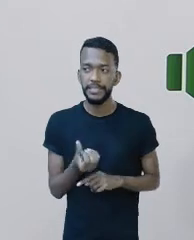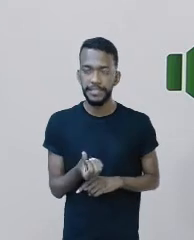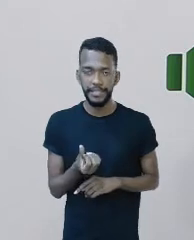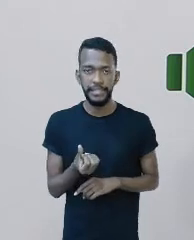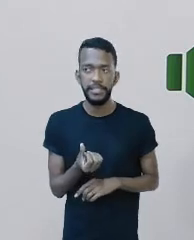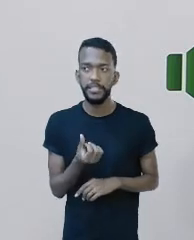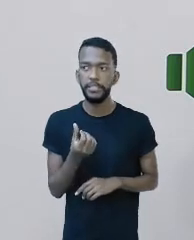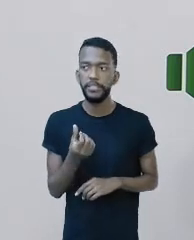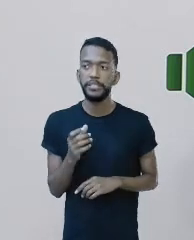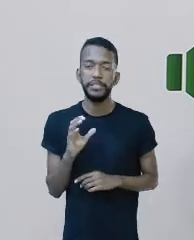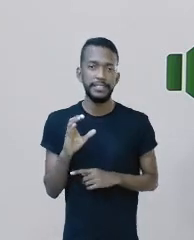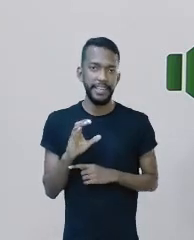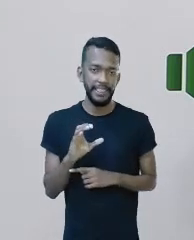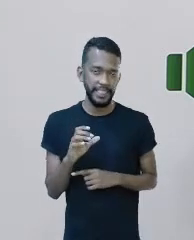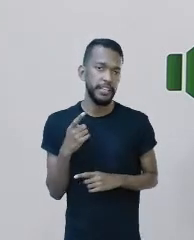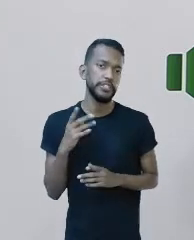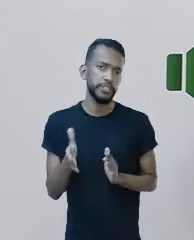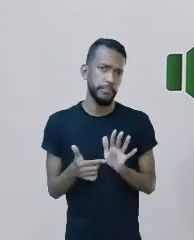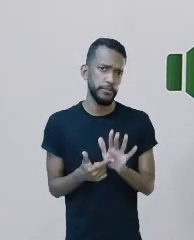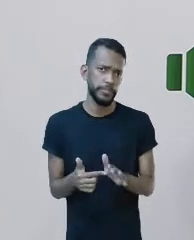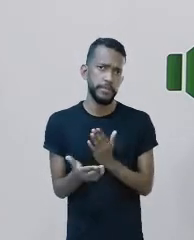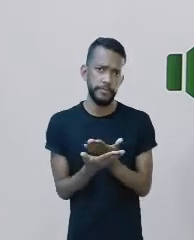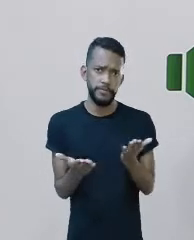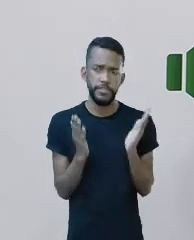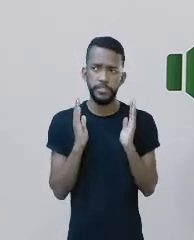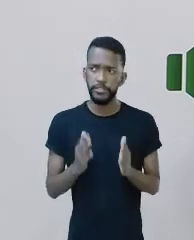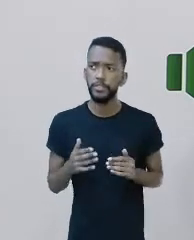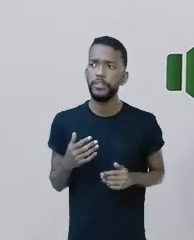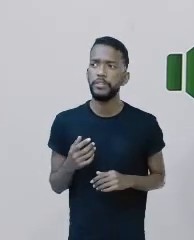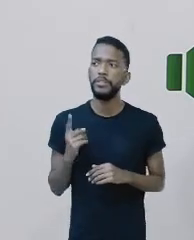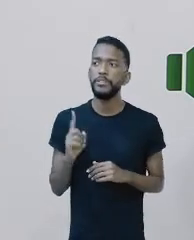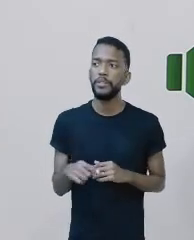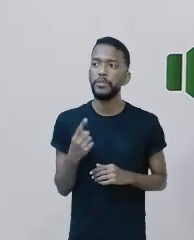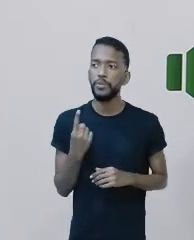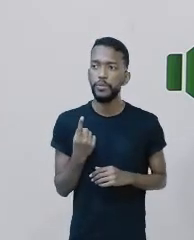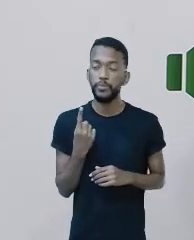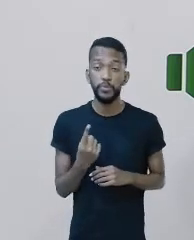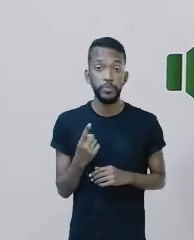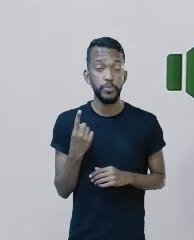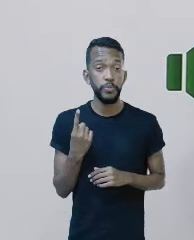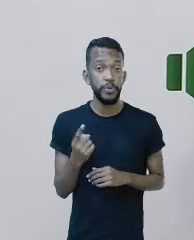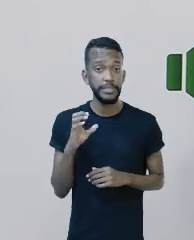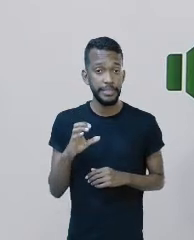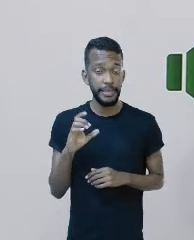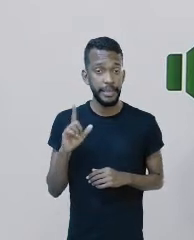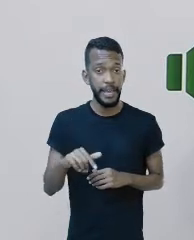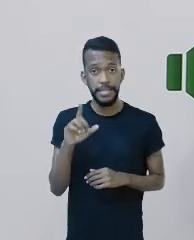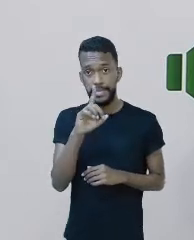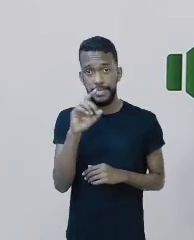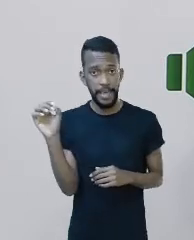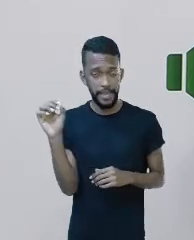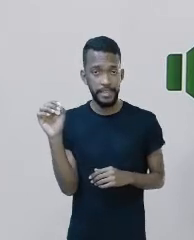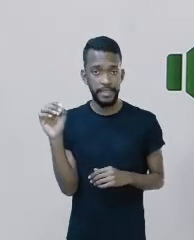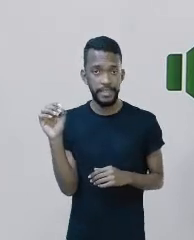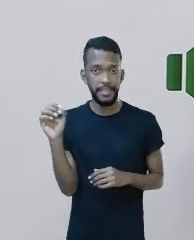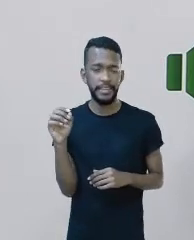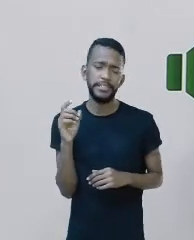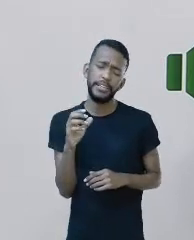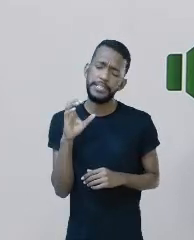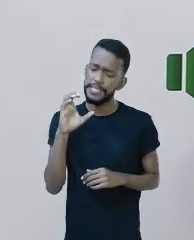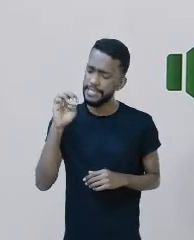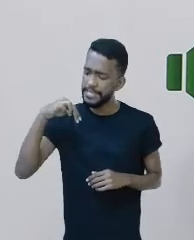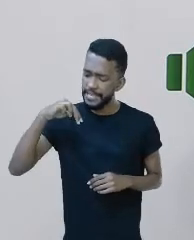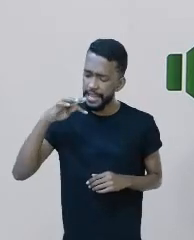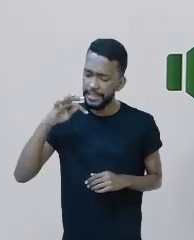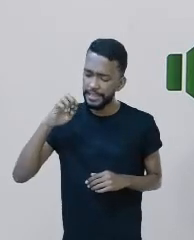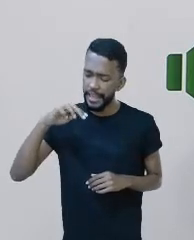6 na centena, como eu mostrei aqui no ábaco para vocês, uma centena é 100. O nome já está